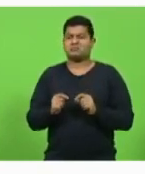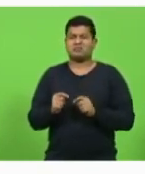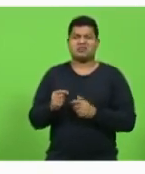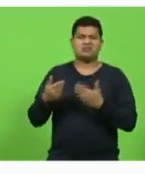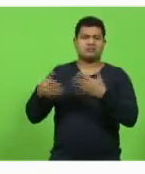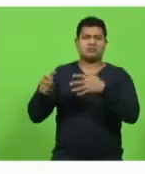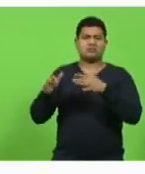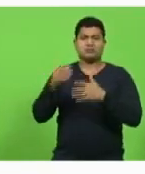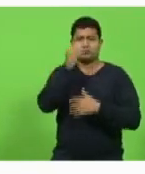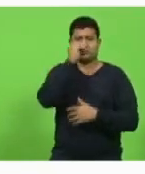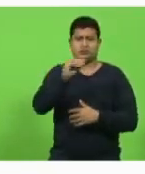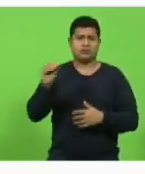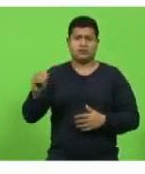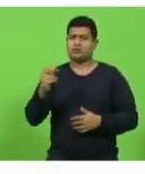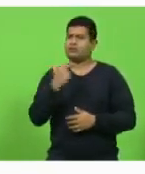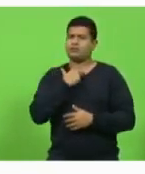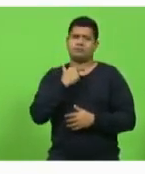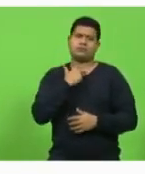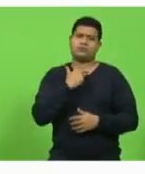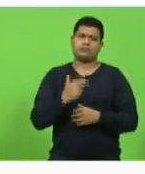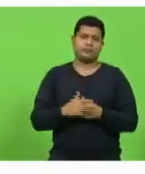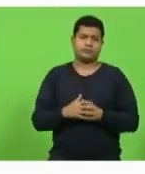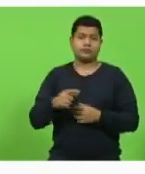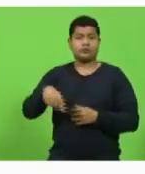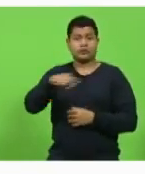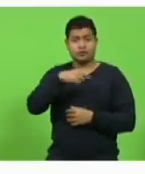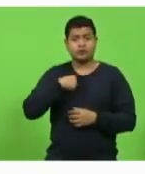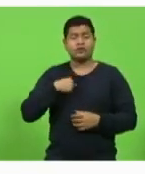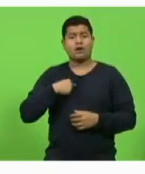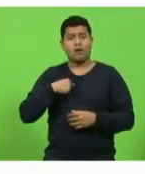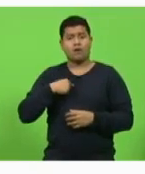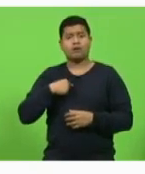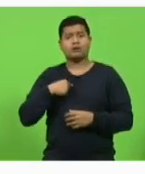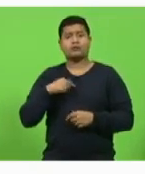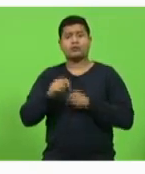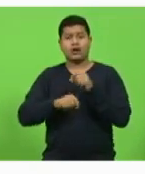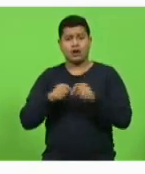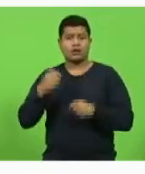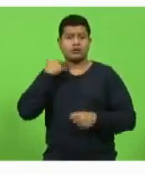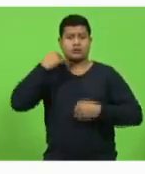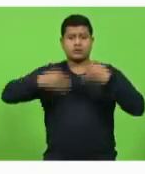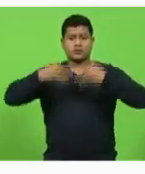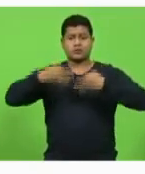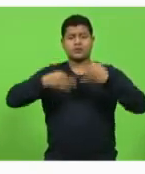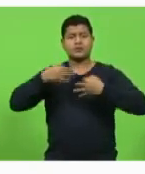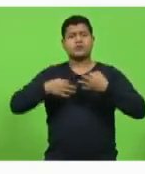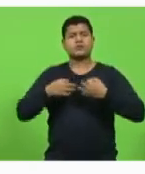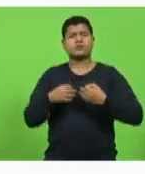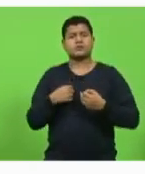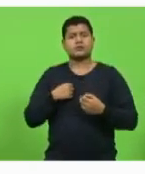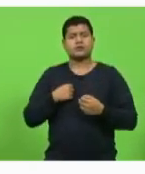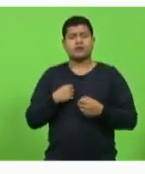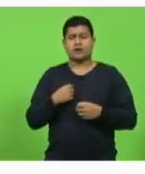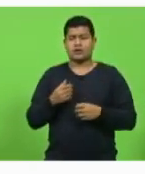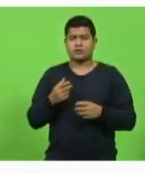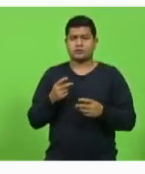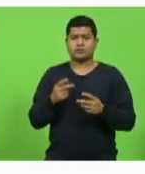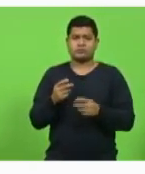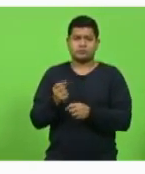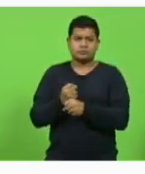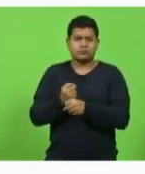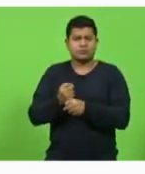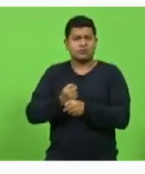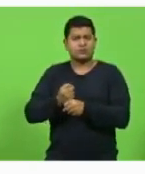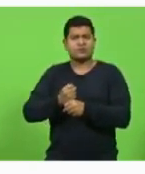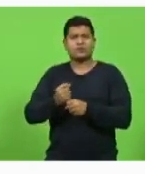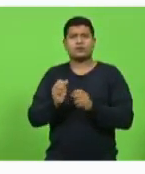pelo contrário. Nós que somos magistrados de raízes, que corremos o Estado todo, de primeira